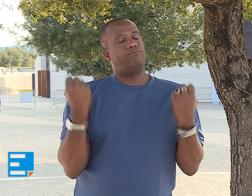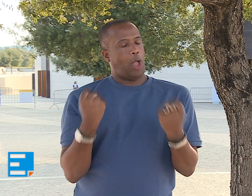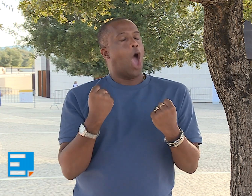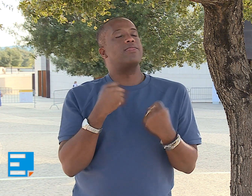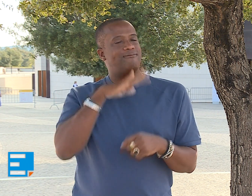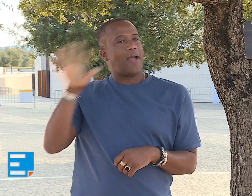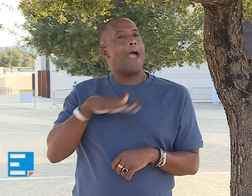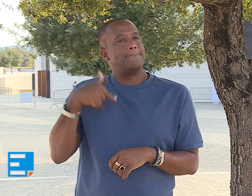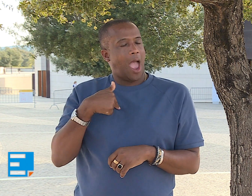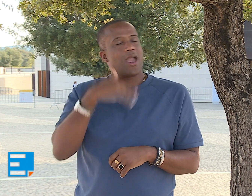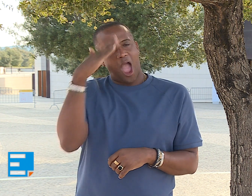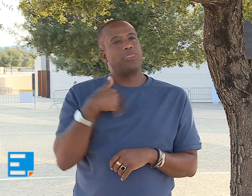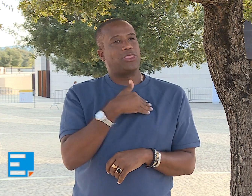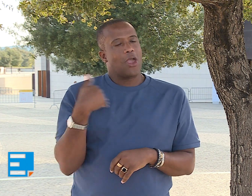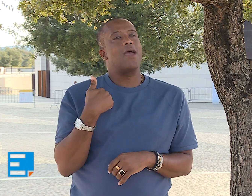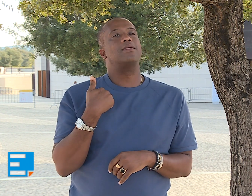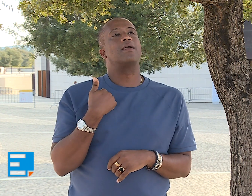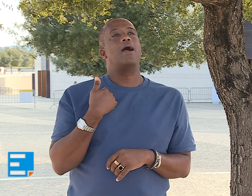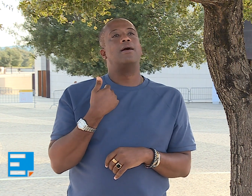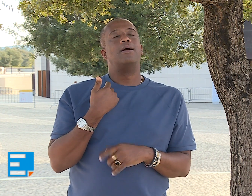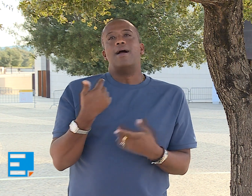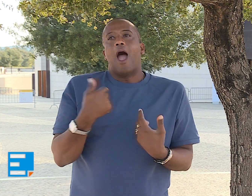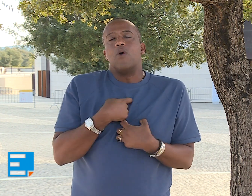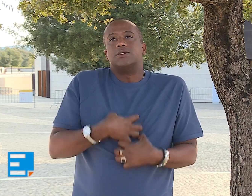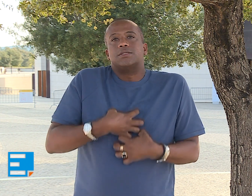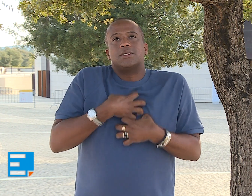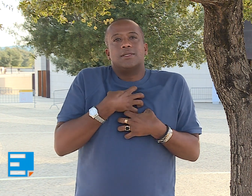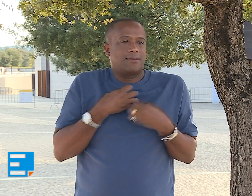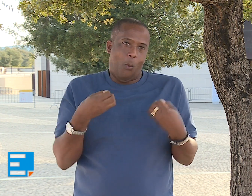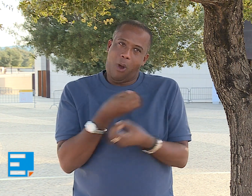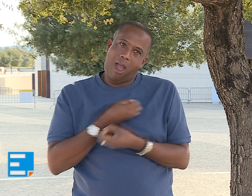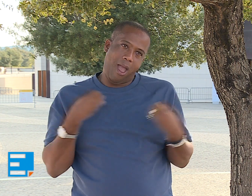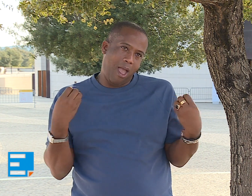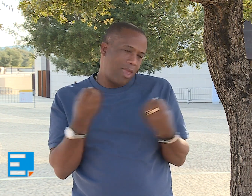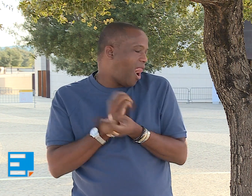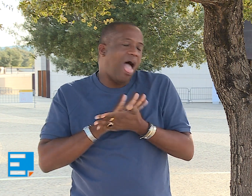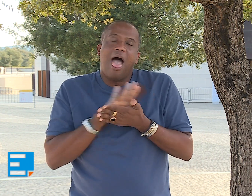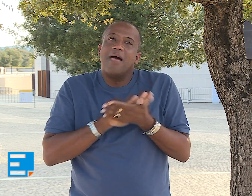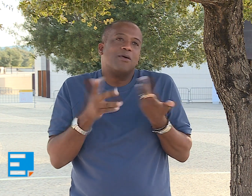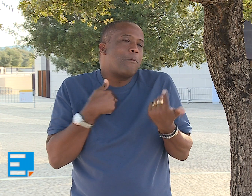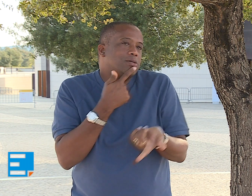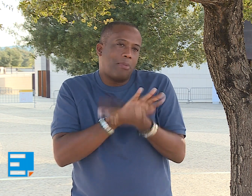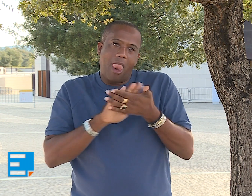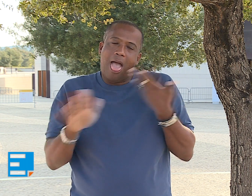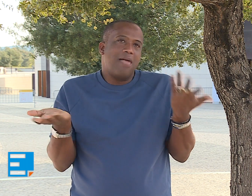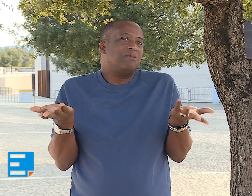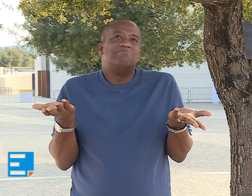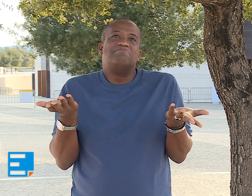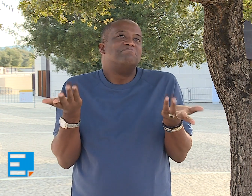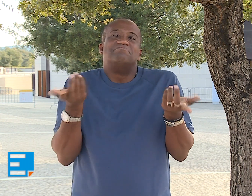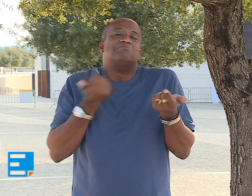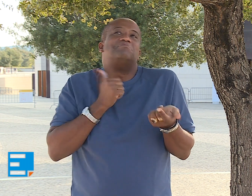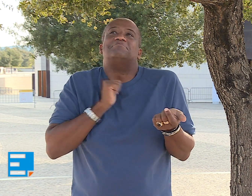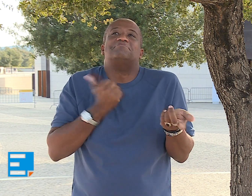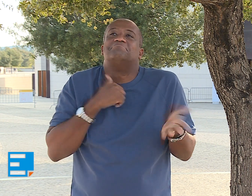pequenino, a minha família é muito católica, praticante, e eu nunca percebia a informação que